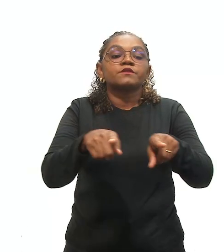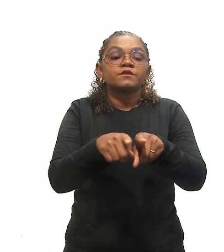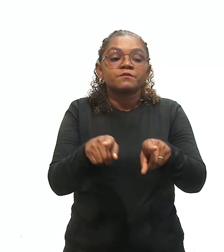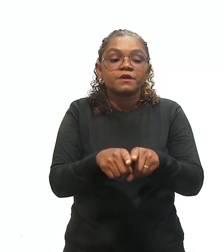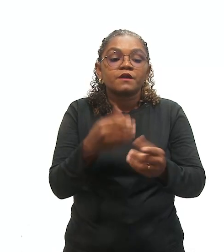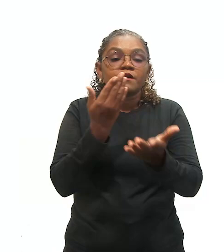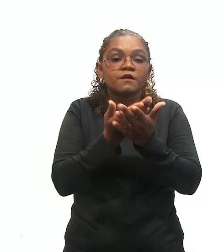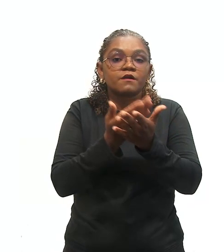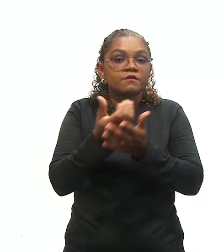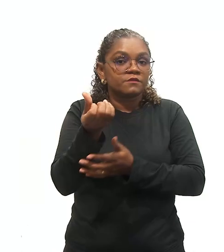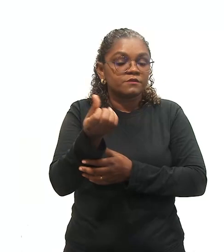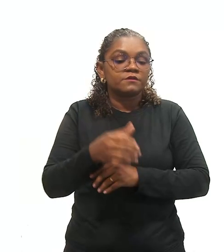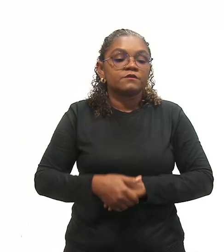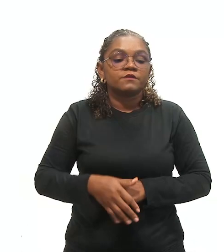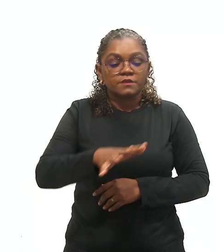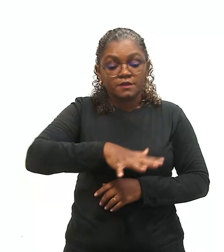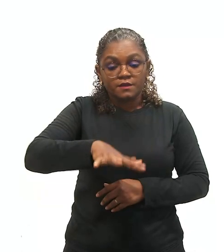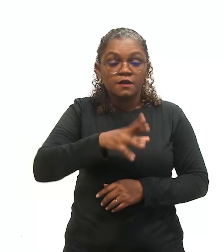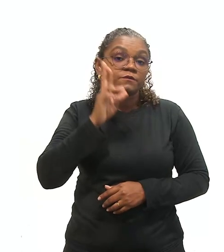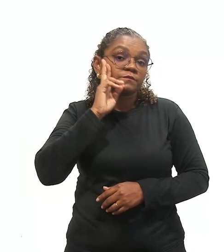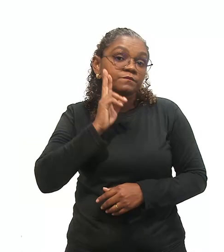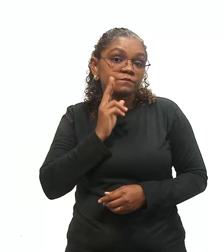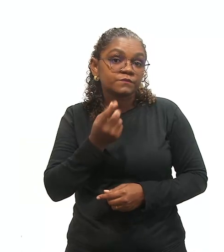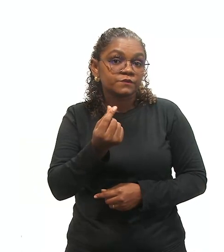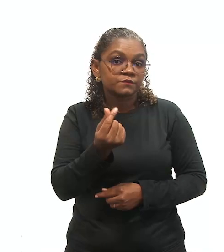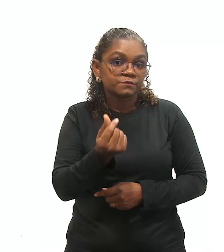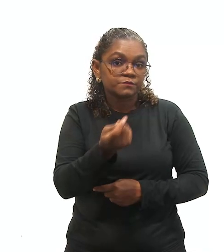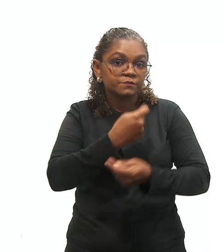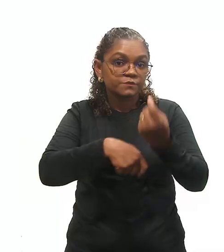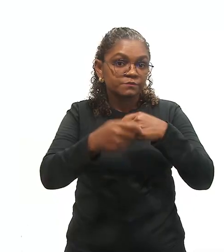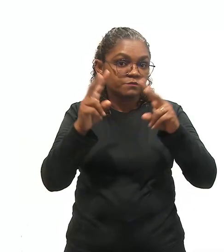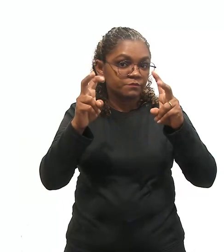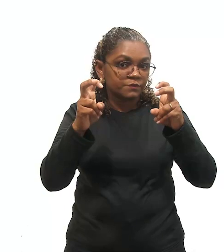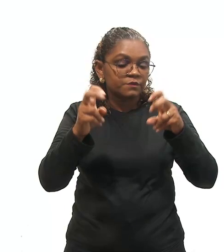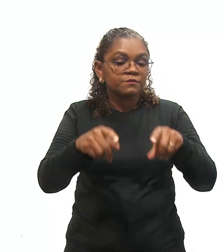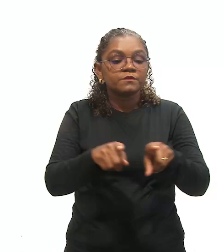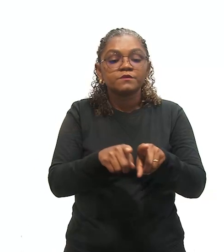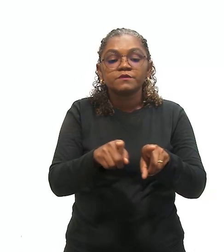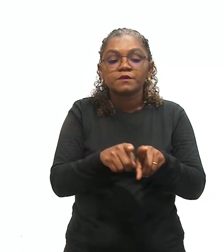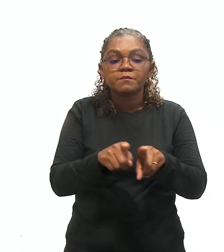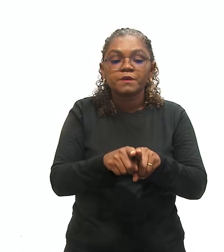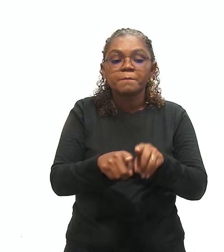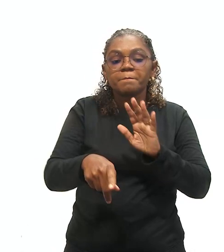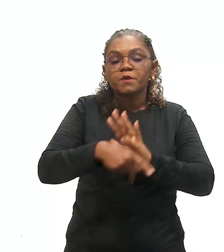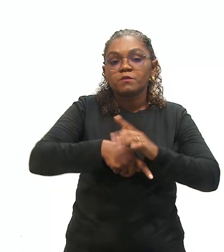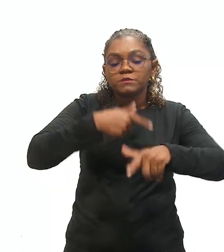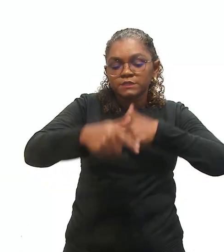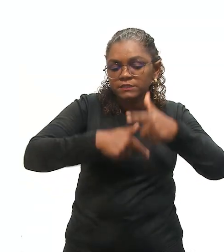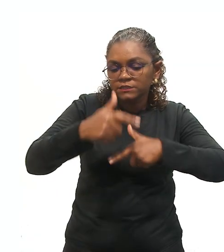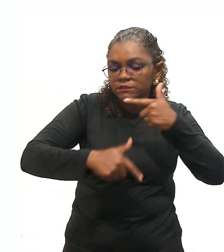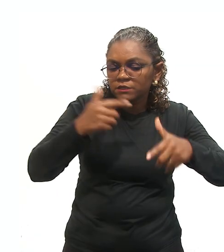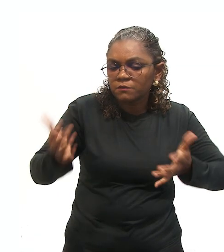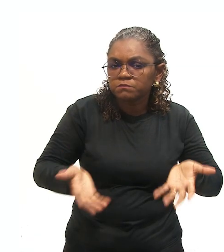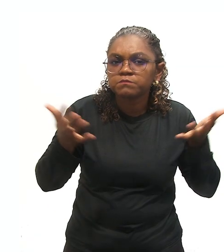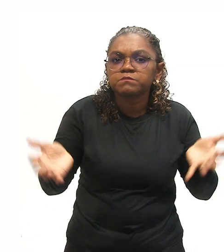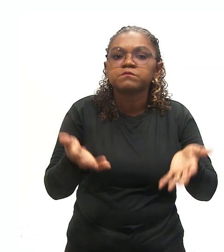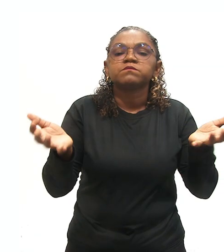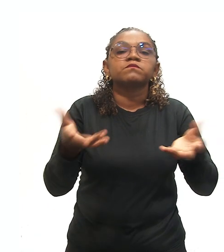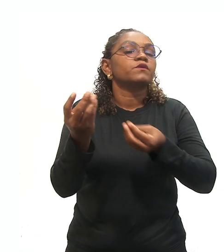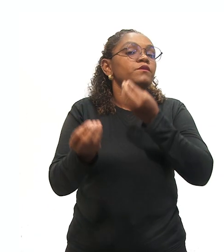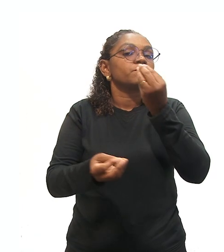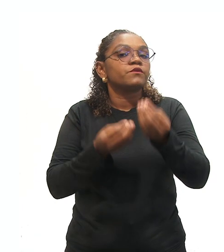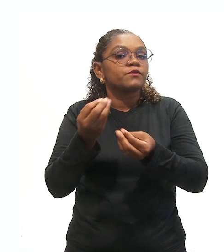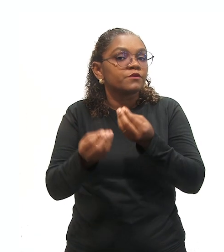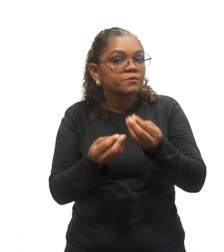da produção, atividades agropecuárias, atividades industriais, setor de serviço, exportação. As nossas